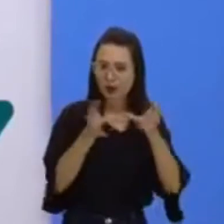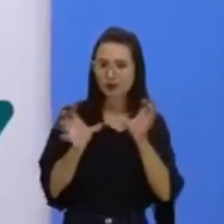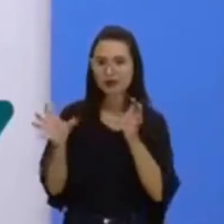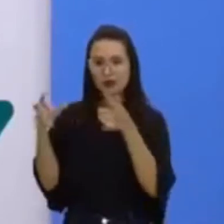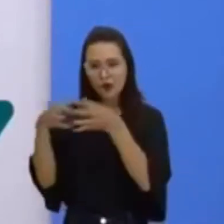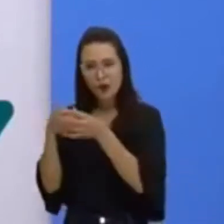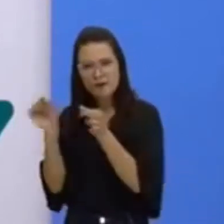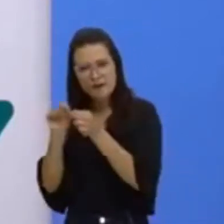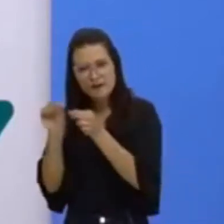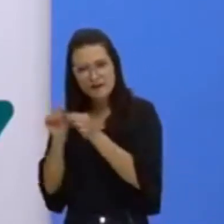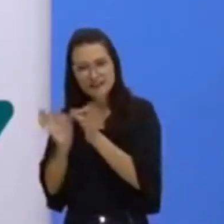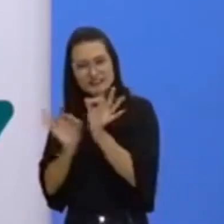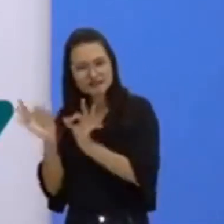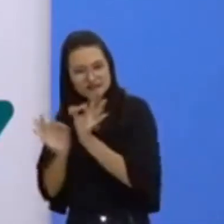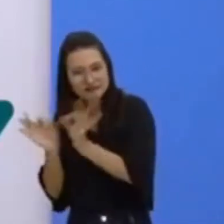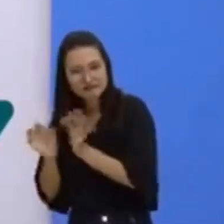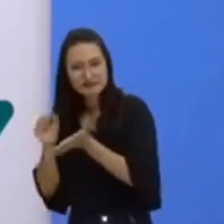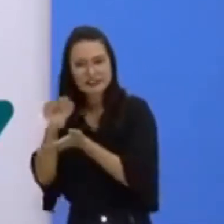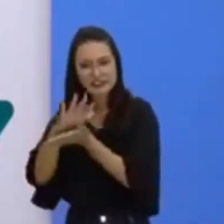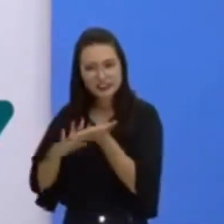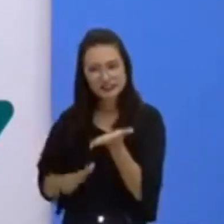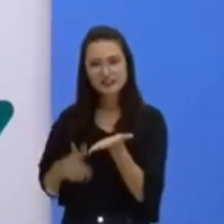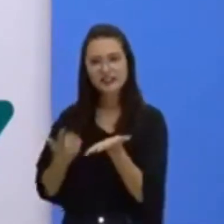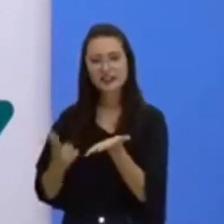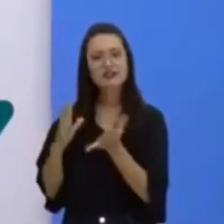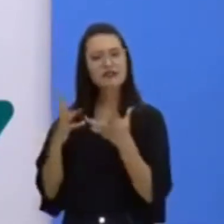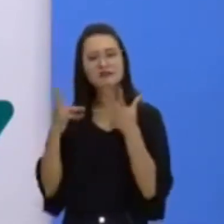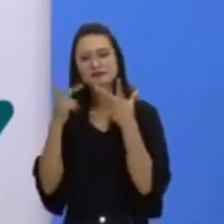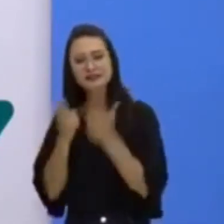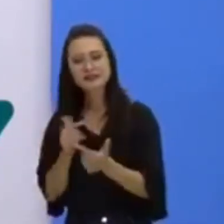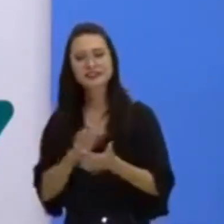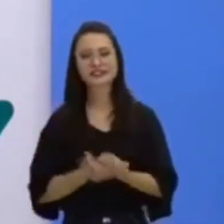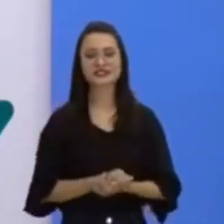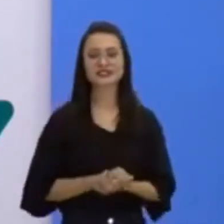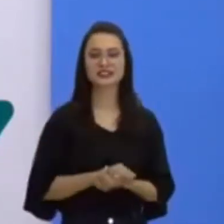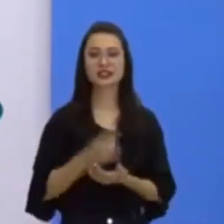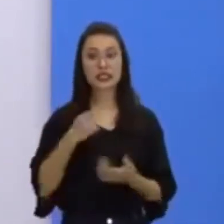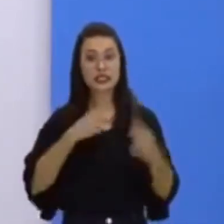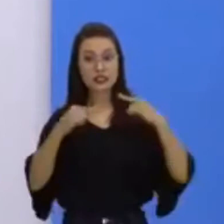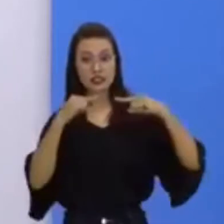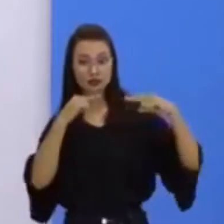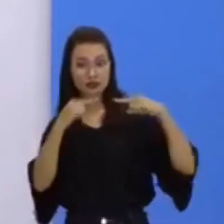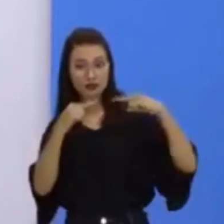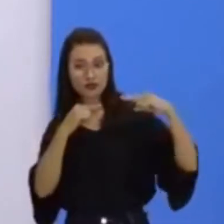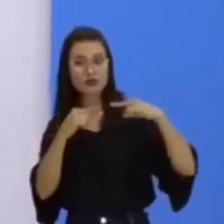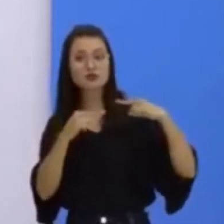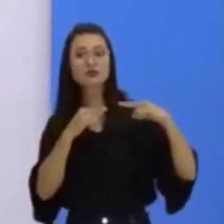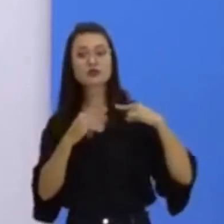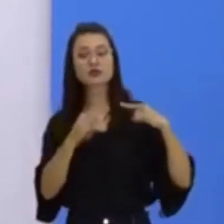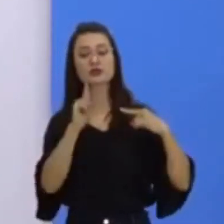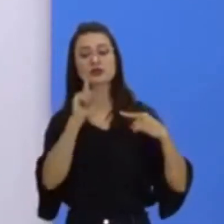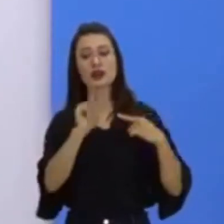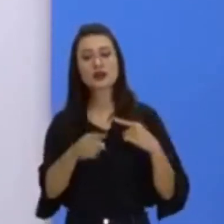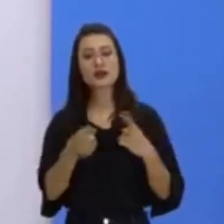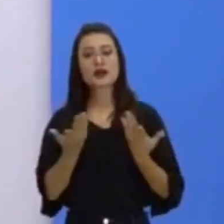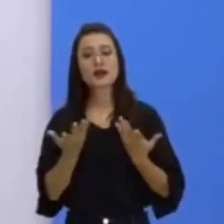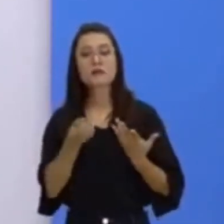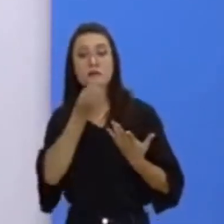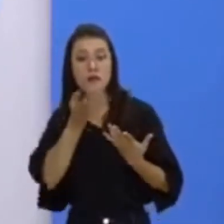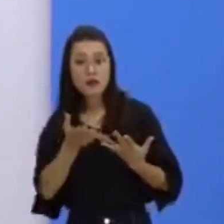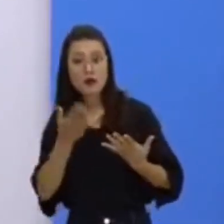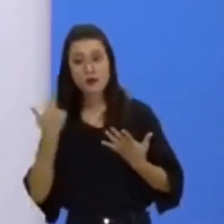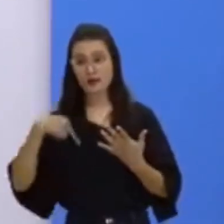para fazer os trabalhos, para ficar tudo bonitinho. E essa discussão aí vai fazer a gente